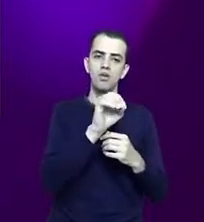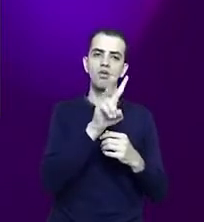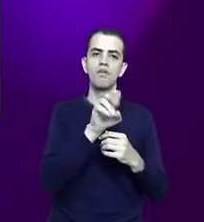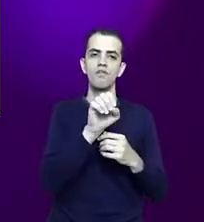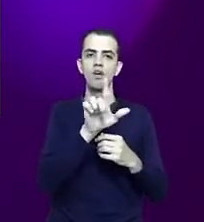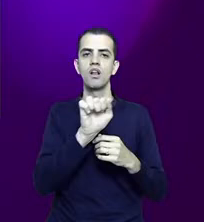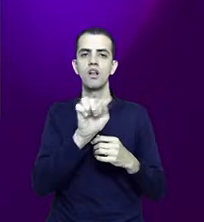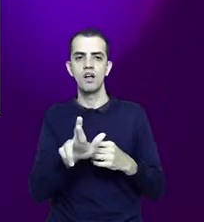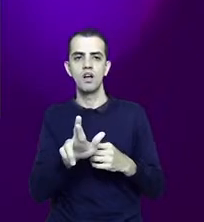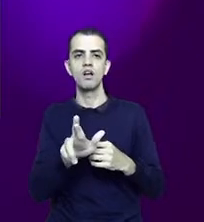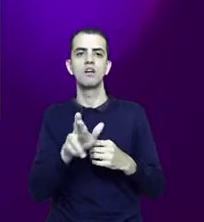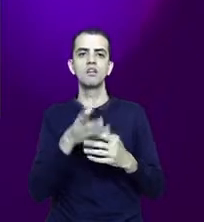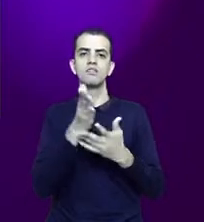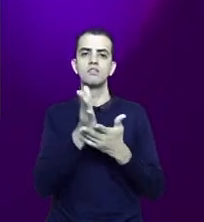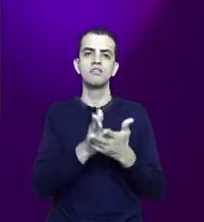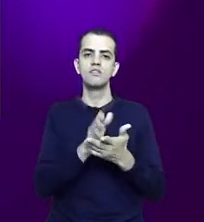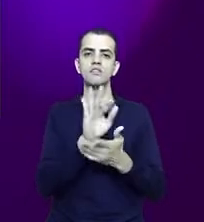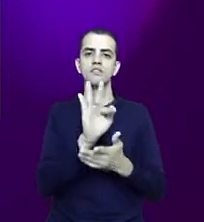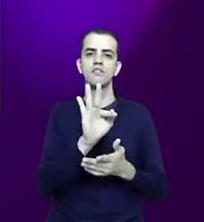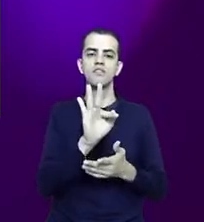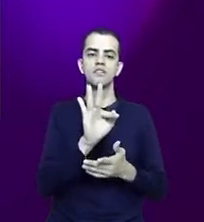impacção central, né?